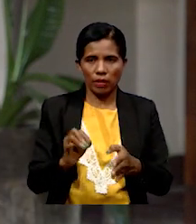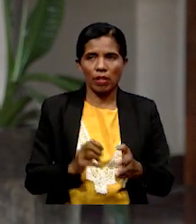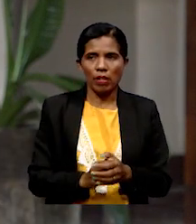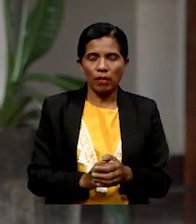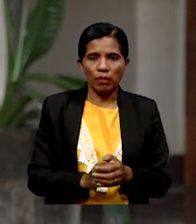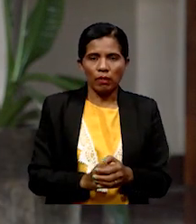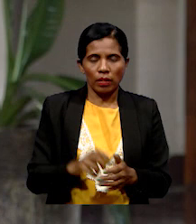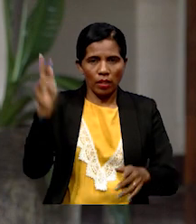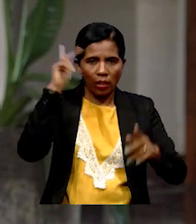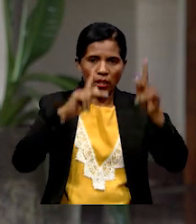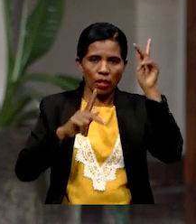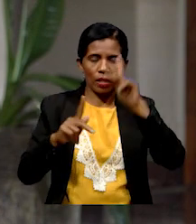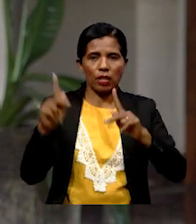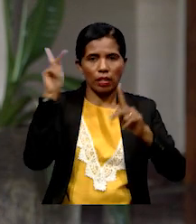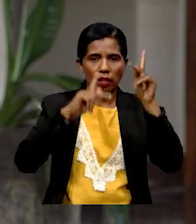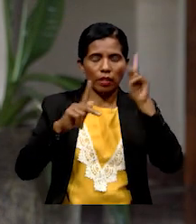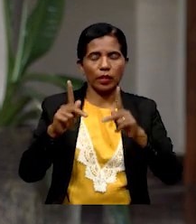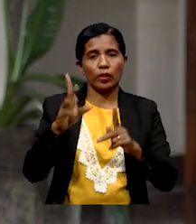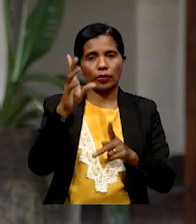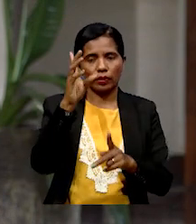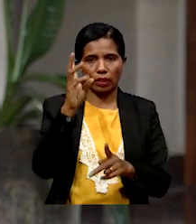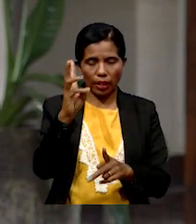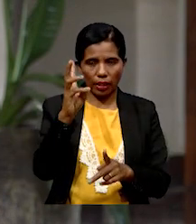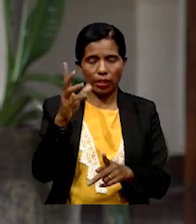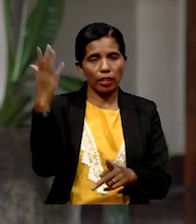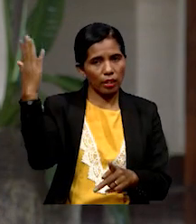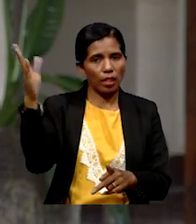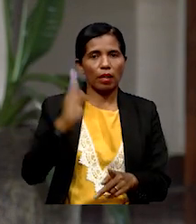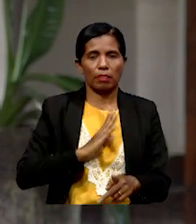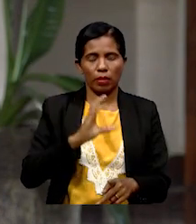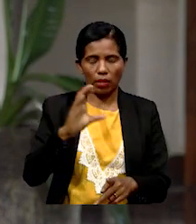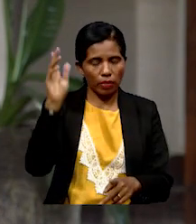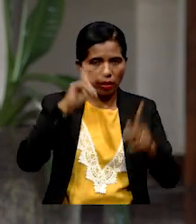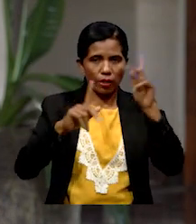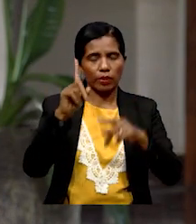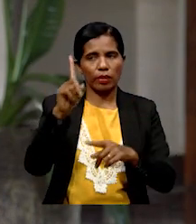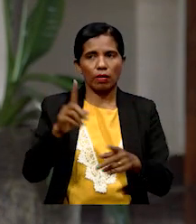caso nem no mochia bacau caso ida e ba processo sira quando ba